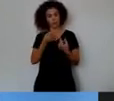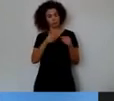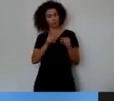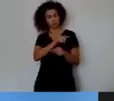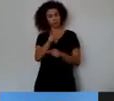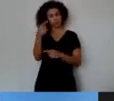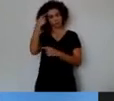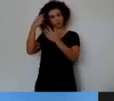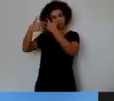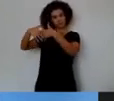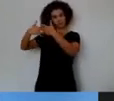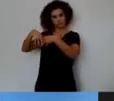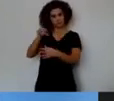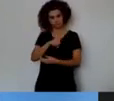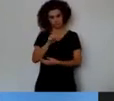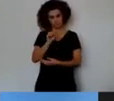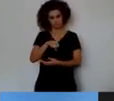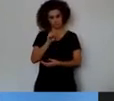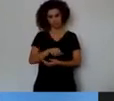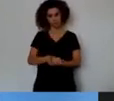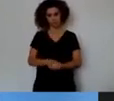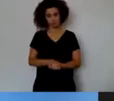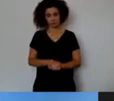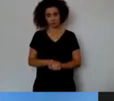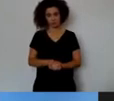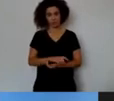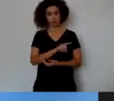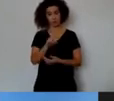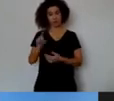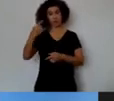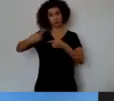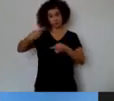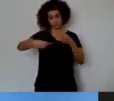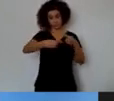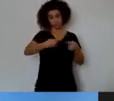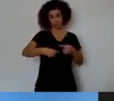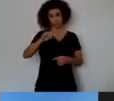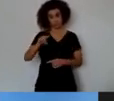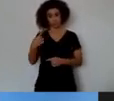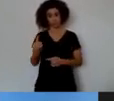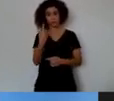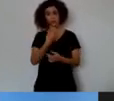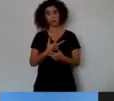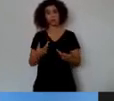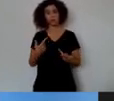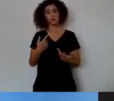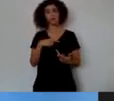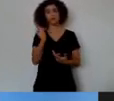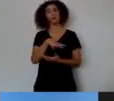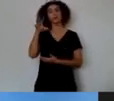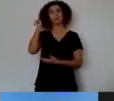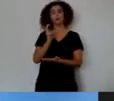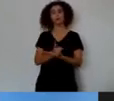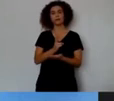para já ir, né, de certa forma, ir instigando para discussão, assim. E uma coisa que a gente ouve muito,